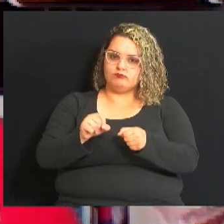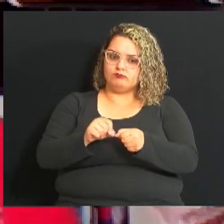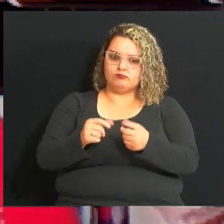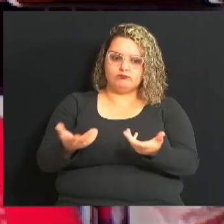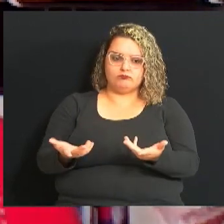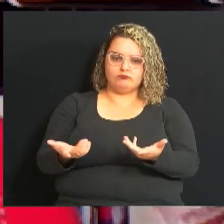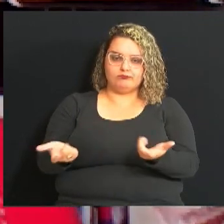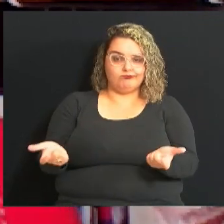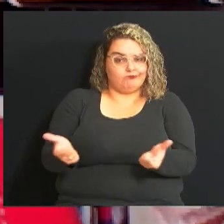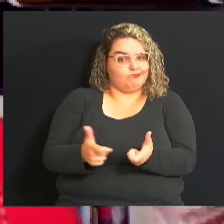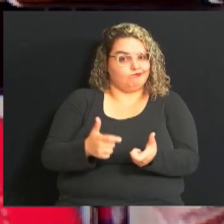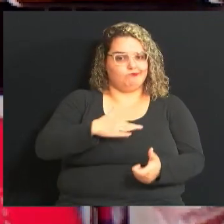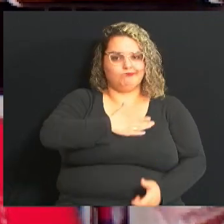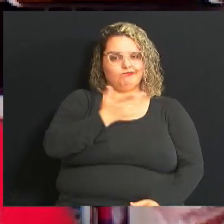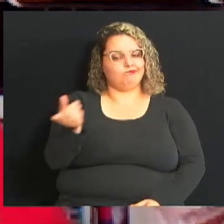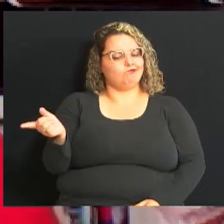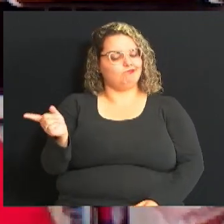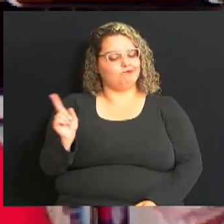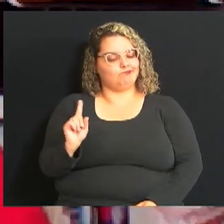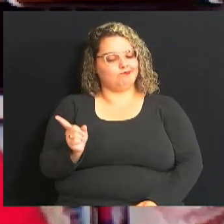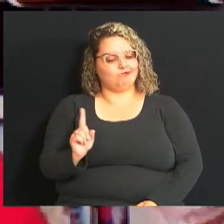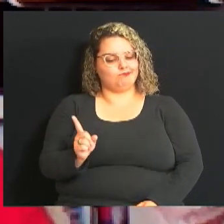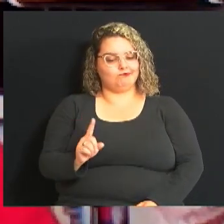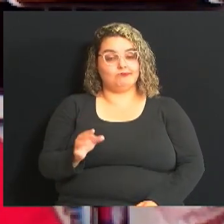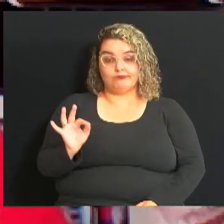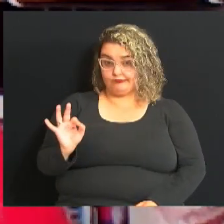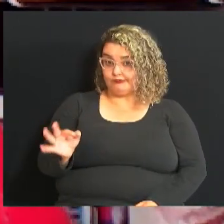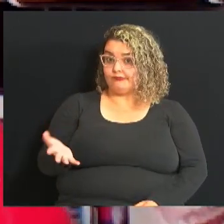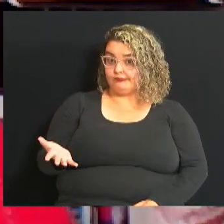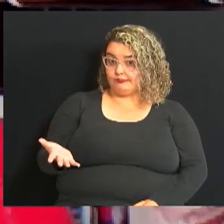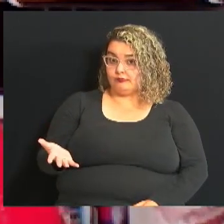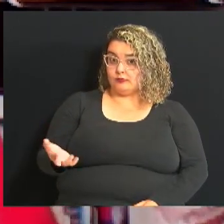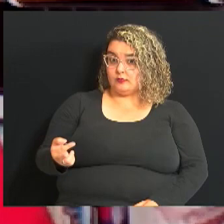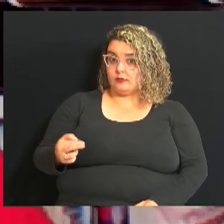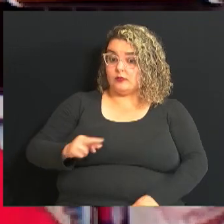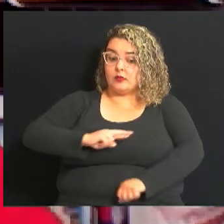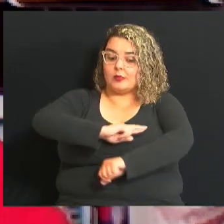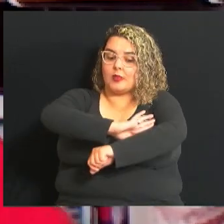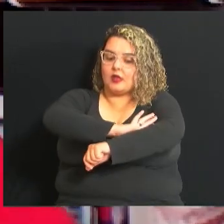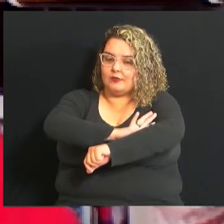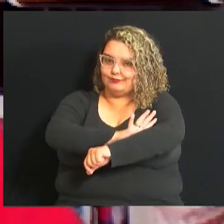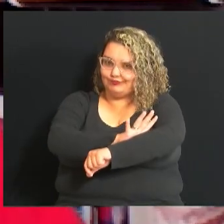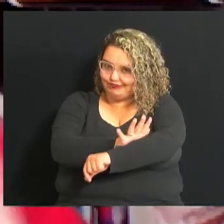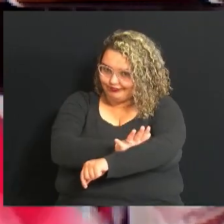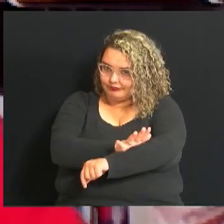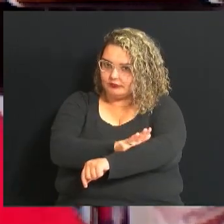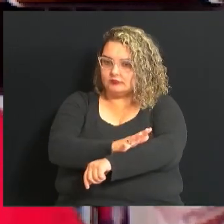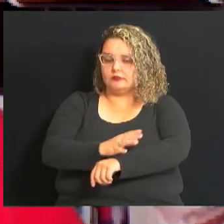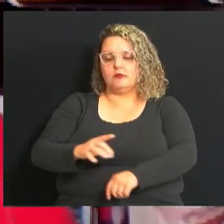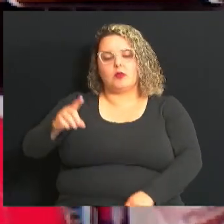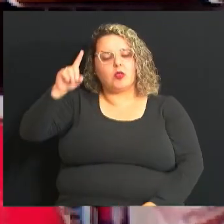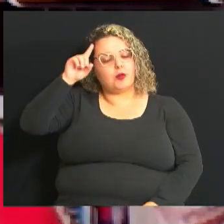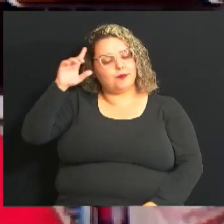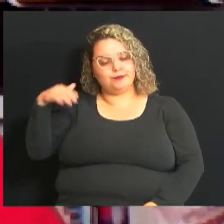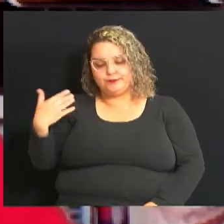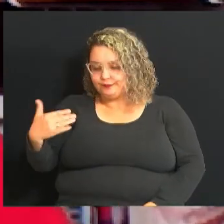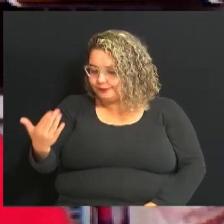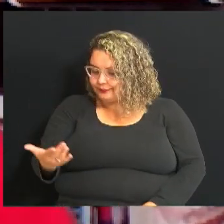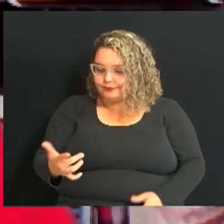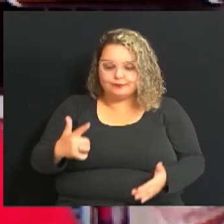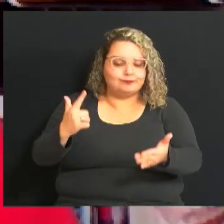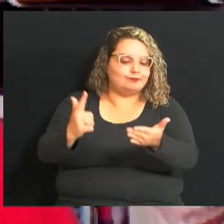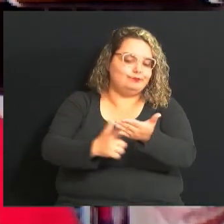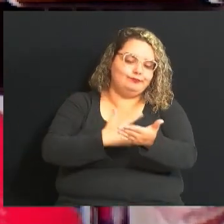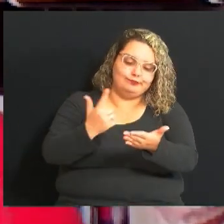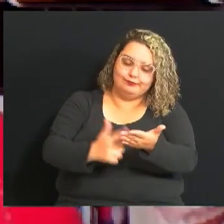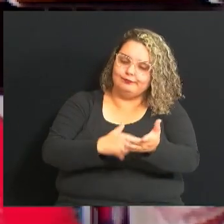menos preconceituosos, tá certo? Então, o racismo ele está entre nós, nos nossos livros didáticos,